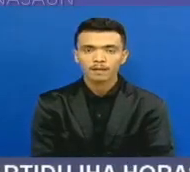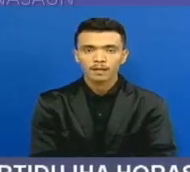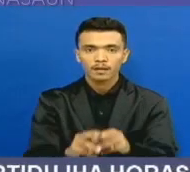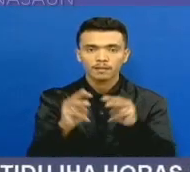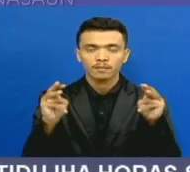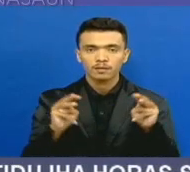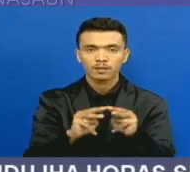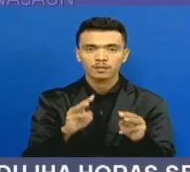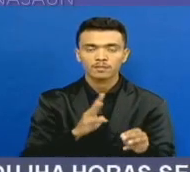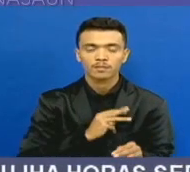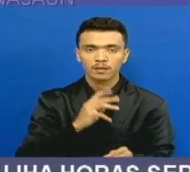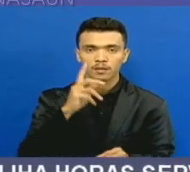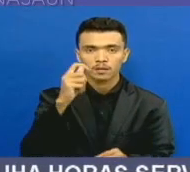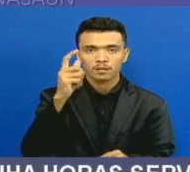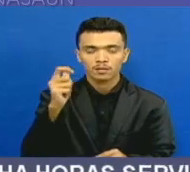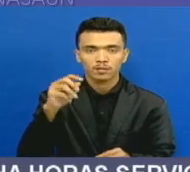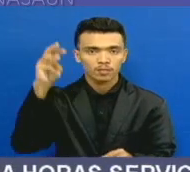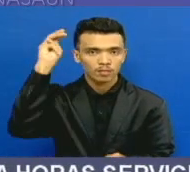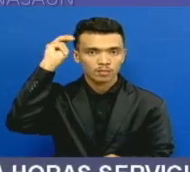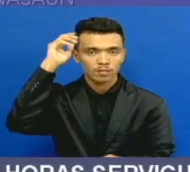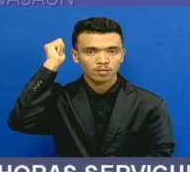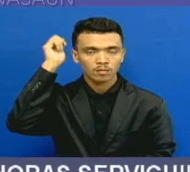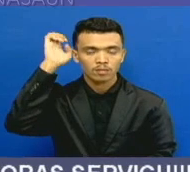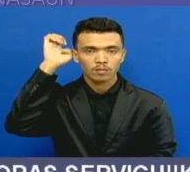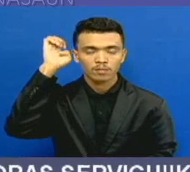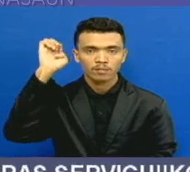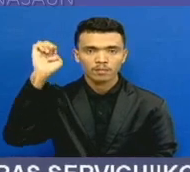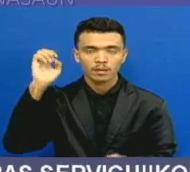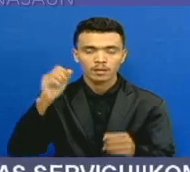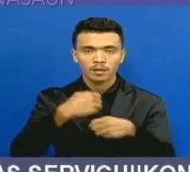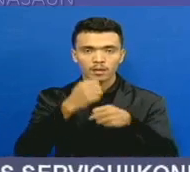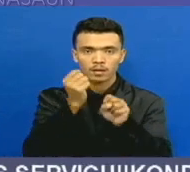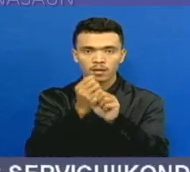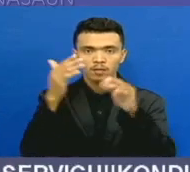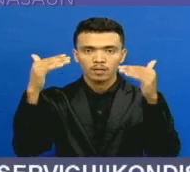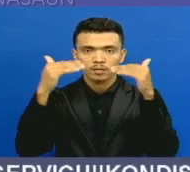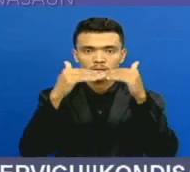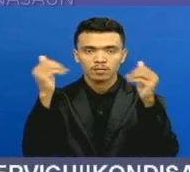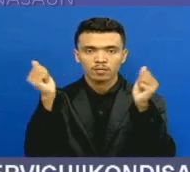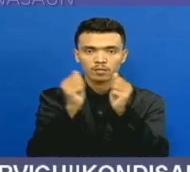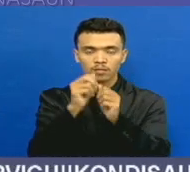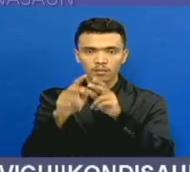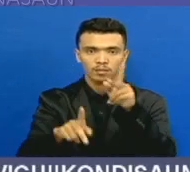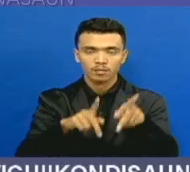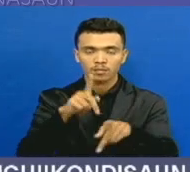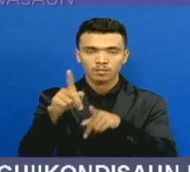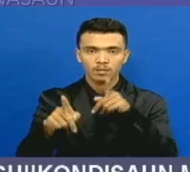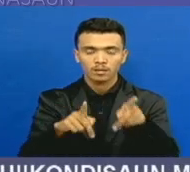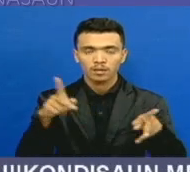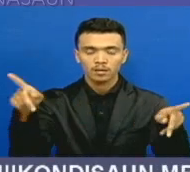Ita hakat falbahi munisipiu Manatutu. Ministério Administração Estatal halau diálogo ho comunidade suku